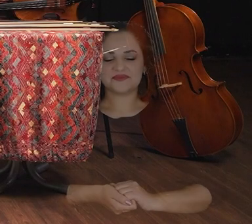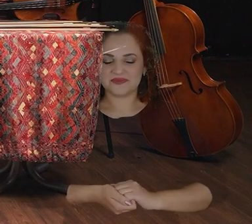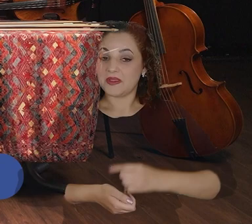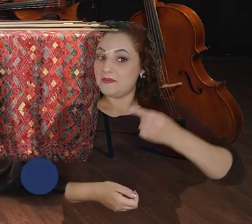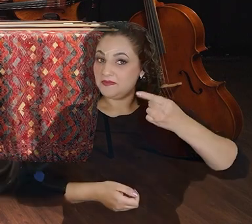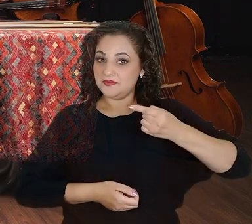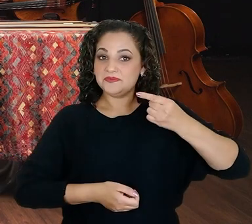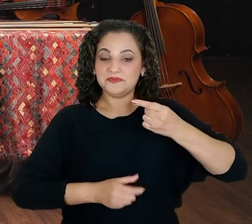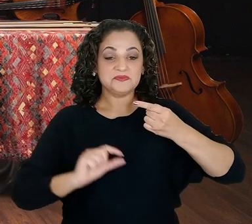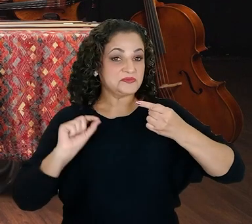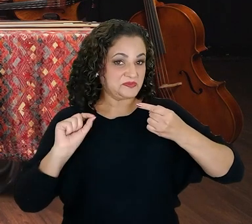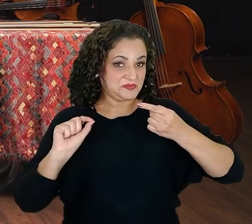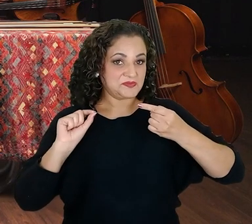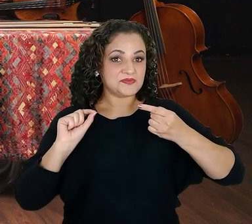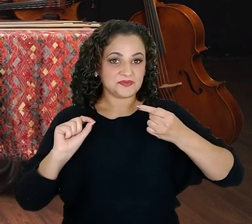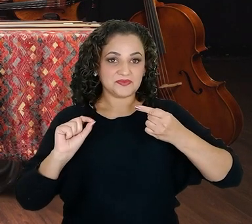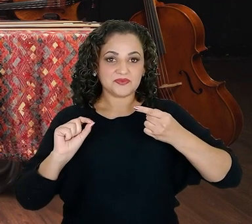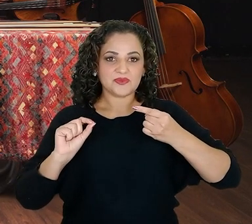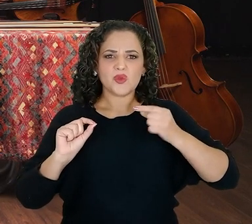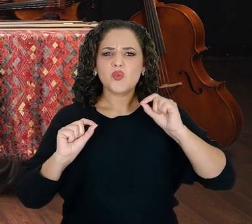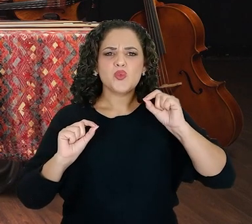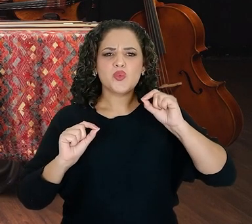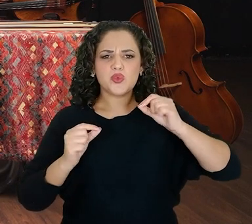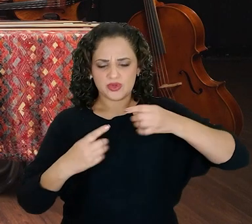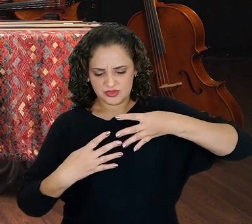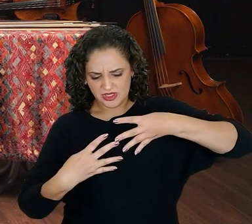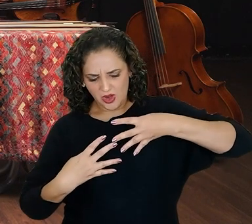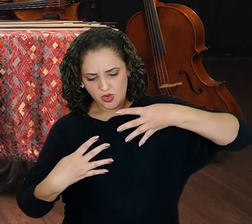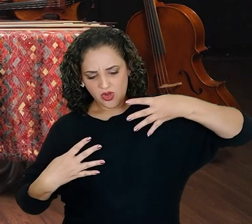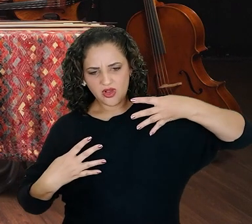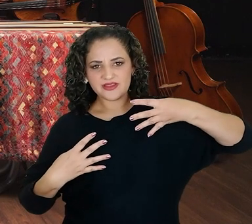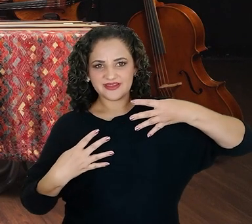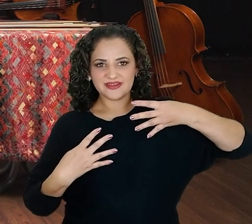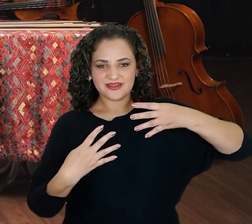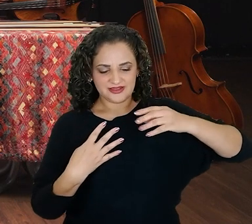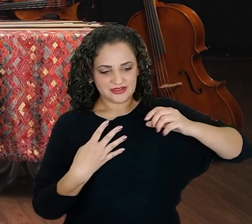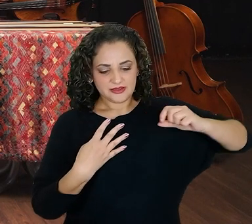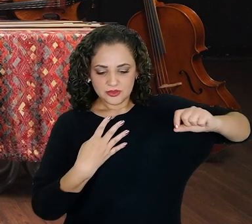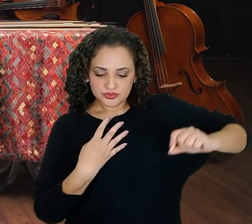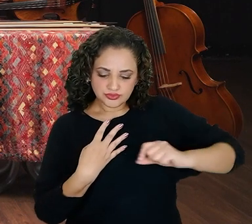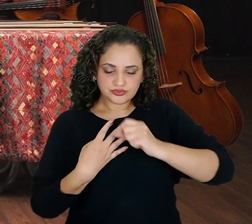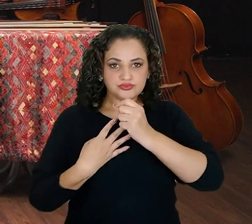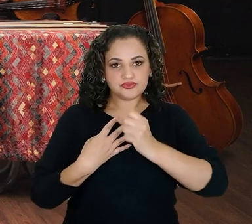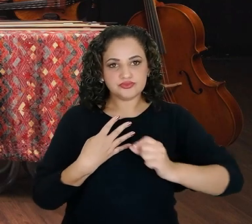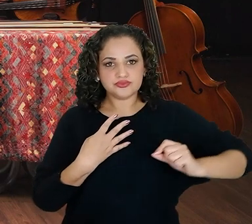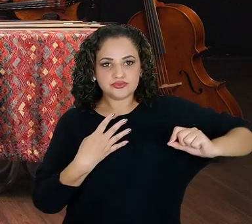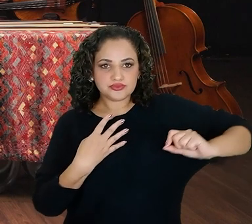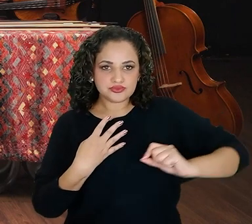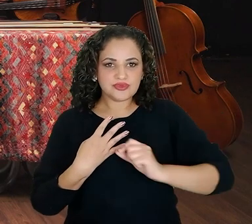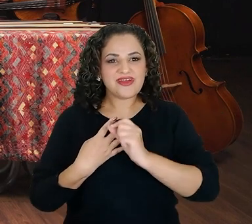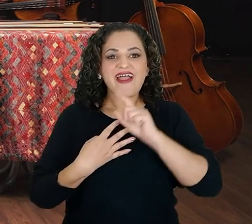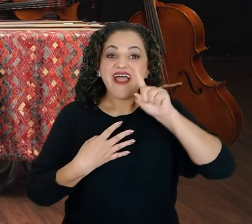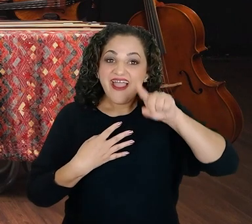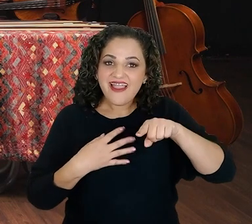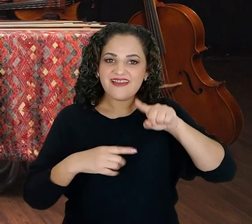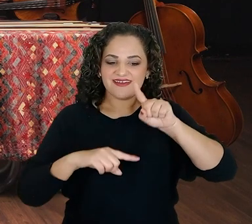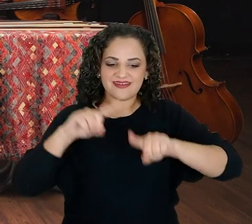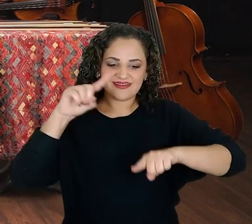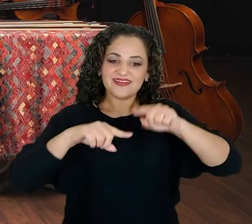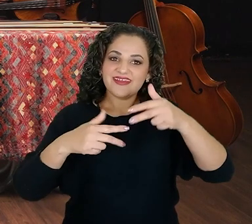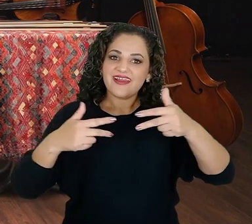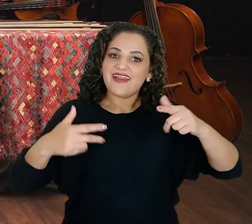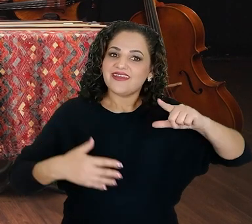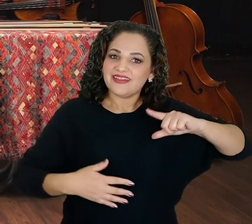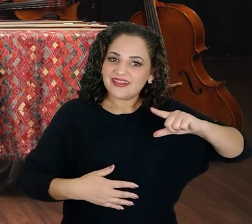primeiramente o que são as cordas friccionadas são instrumentos de concordas né E